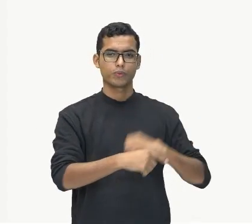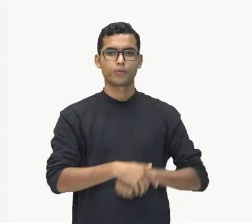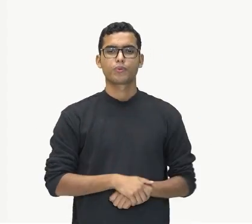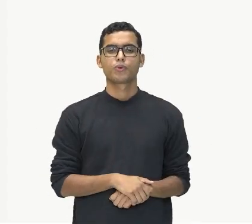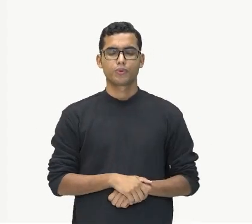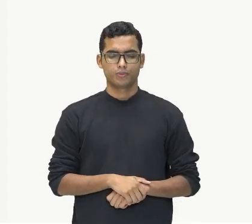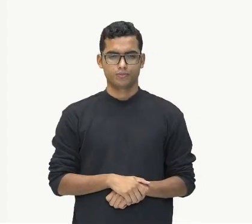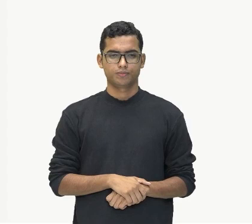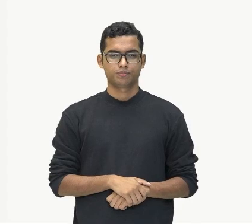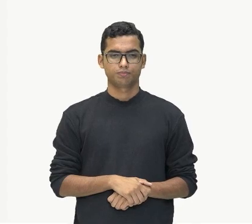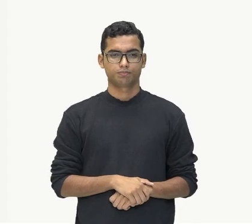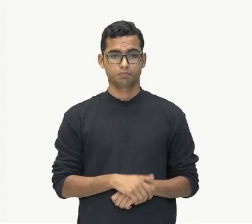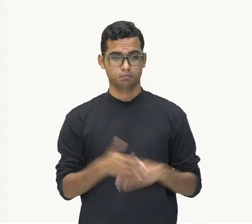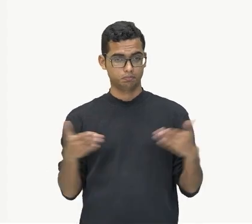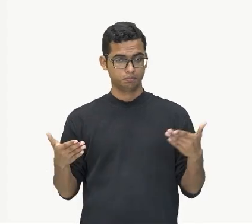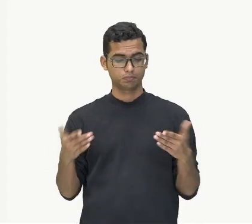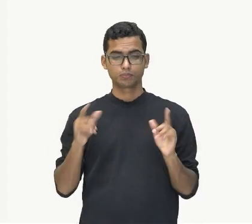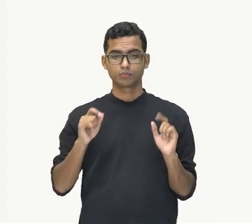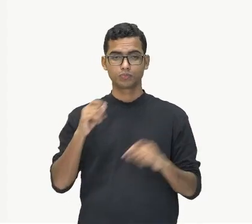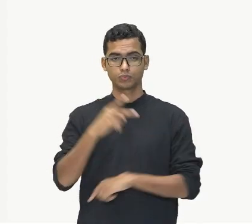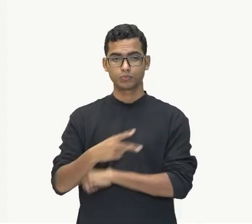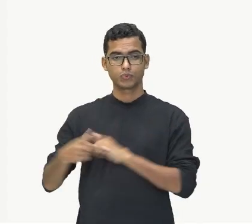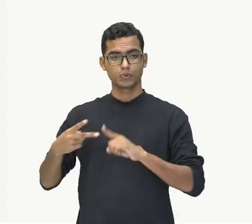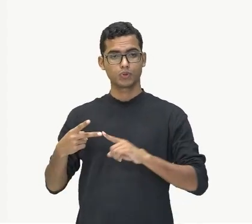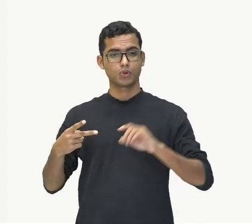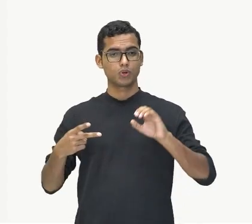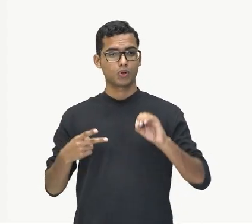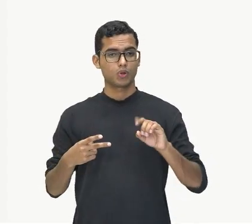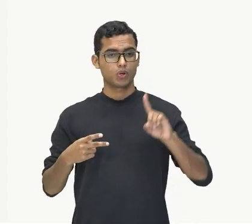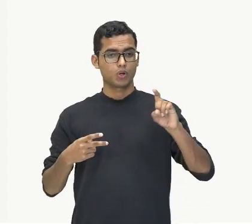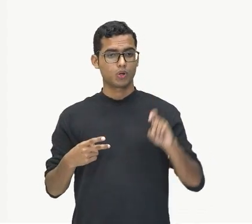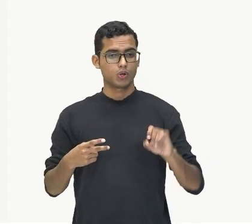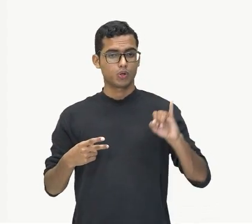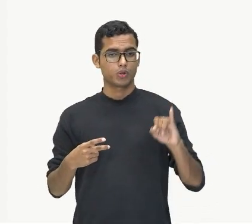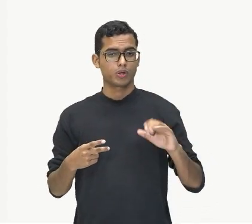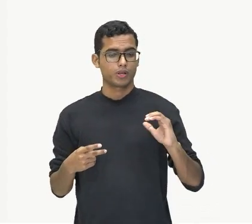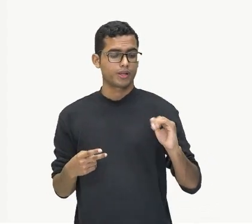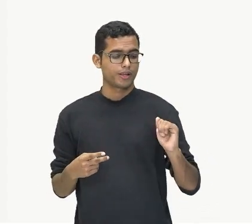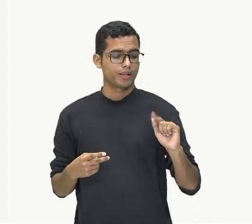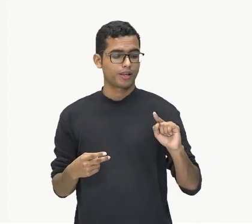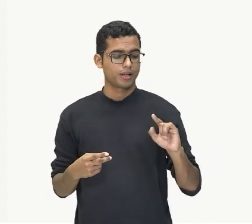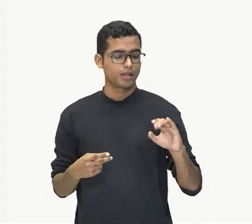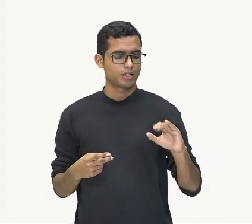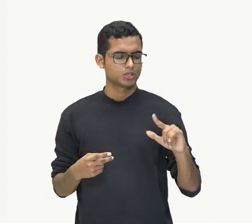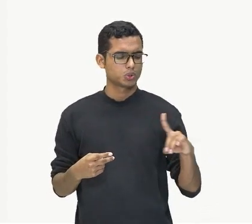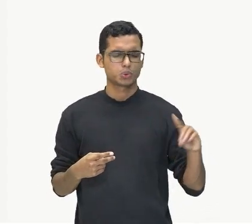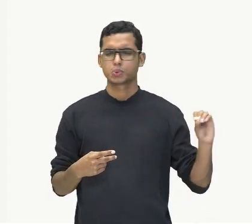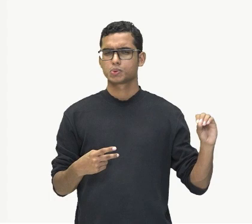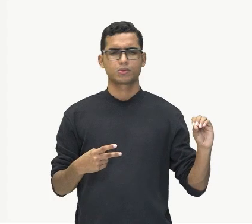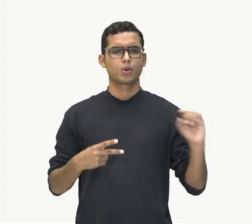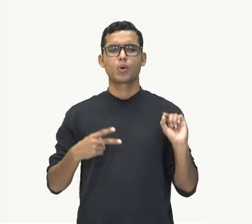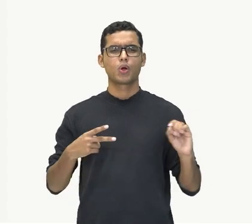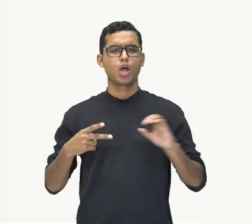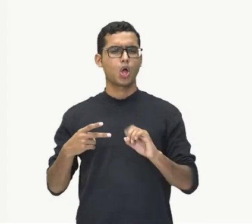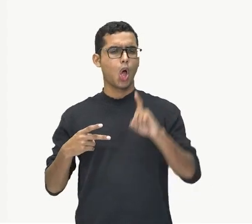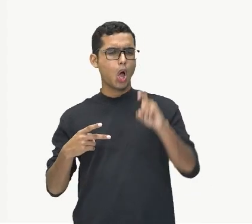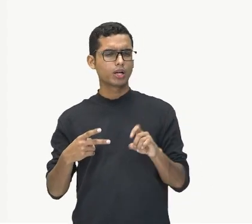Quando um ácido, ele é chamado de oxiácido, né? Ele é classificado como